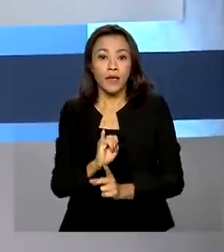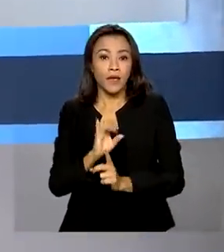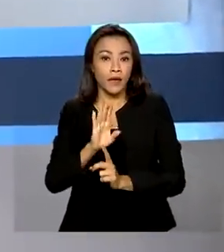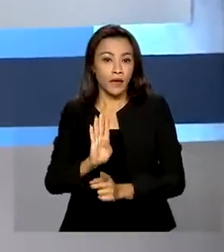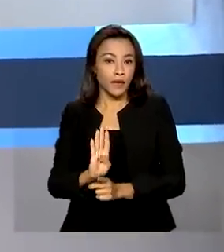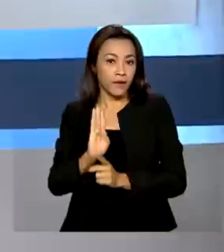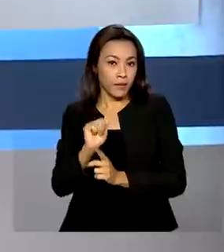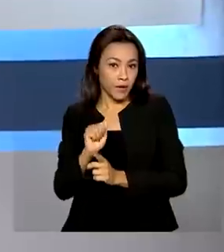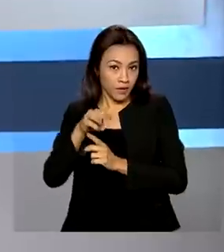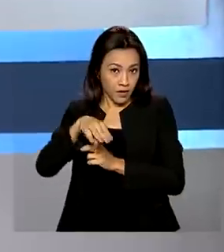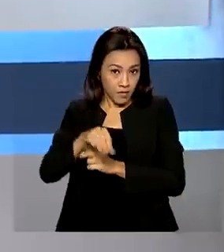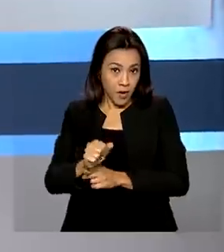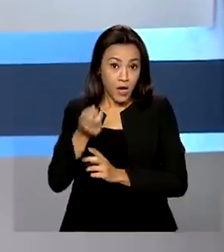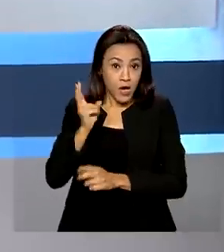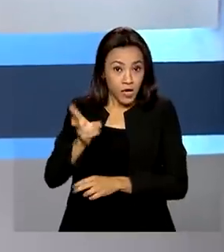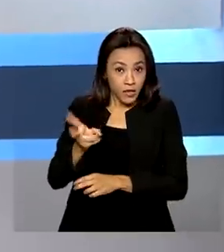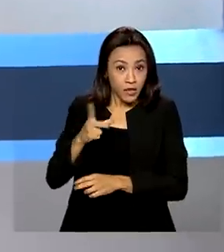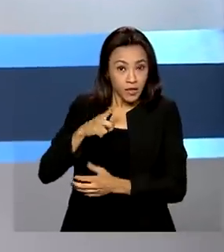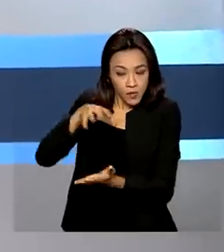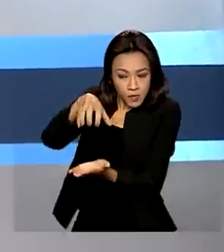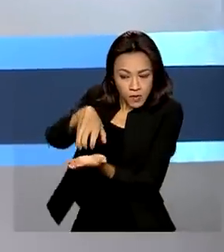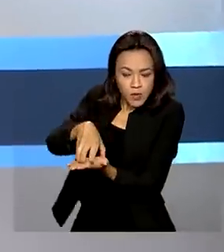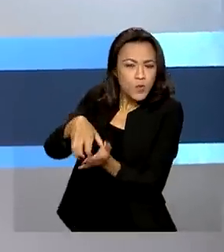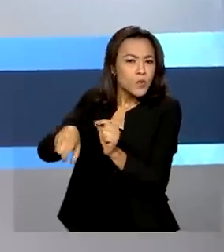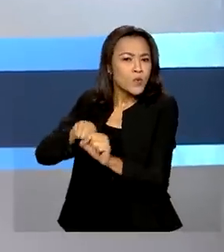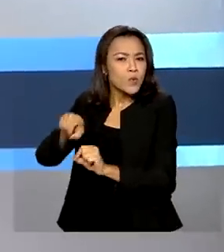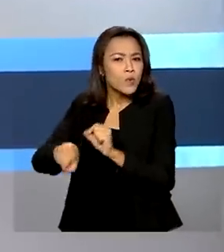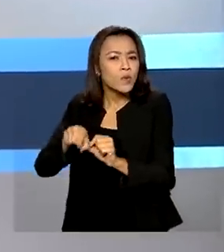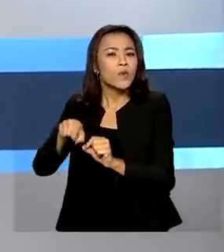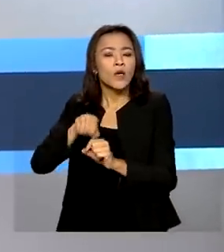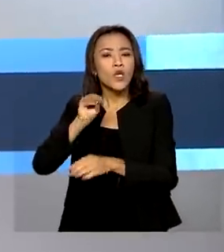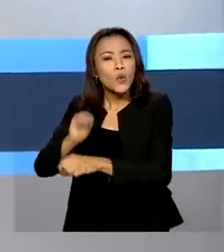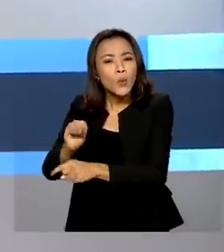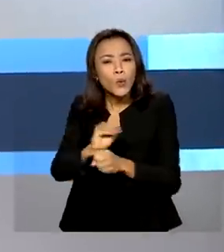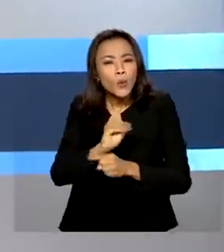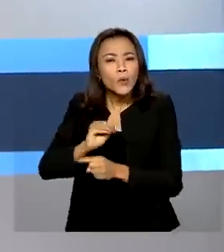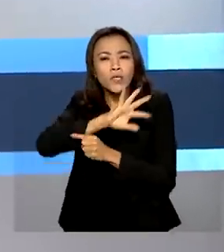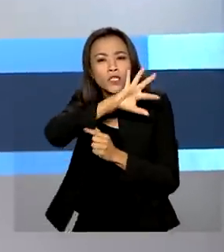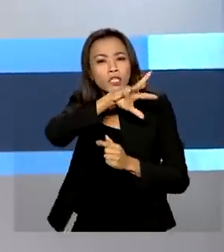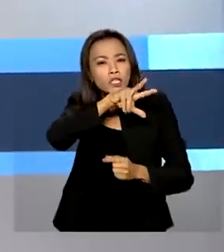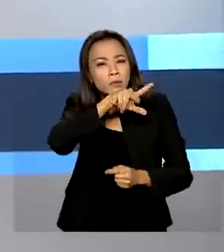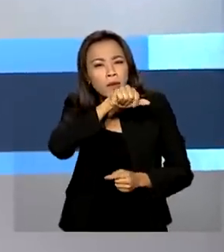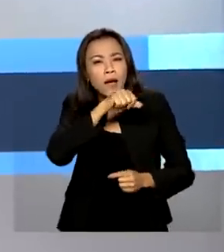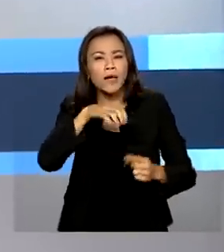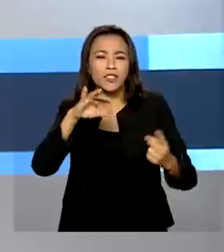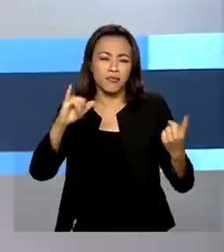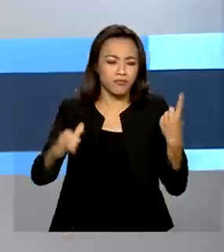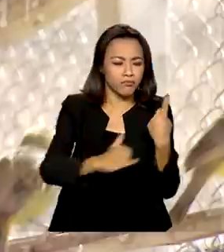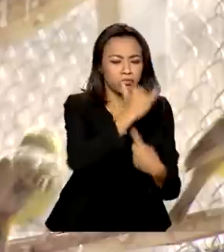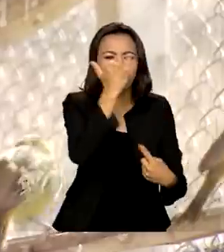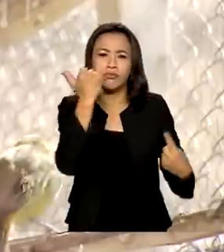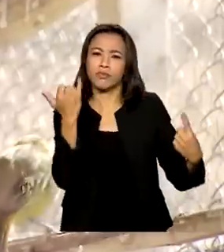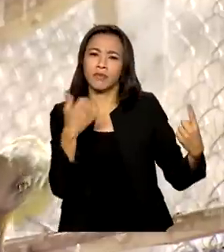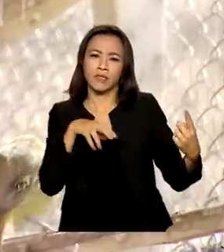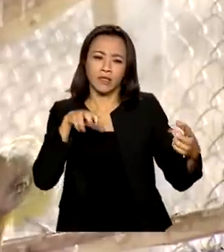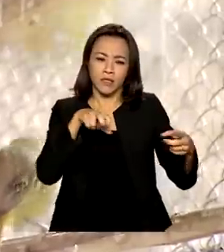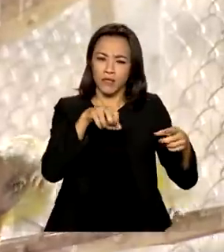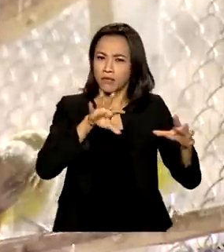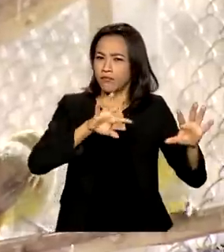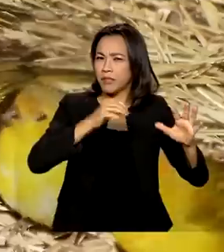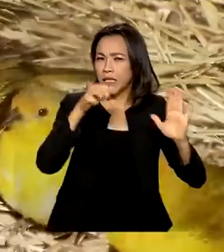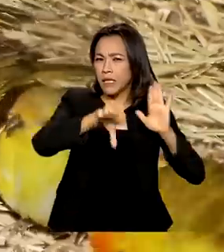de triagem que recebem e reabilita animais apreendidos em crimes ambientais e também vítimas de maus-tratos a